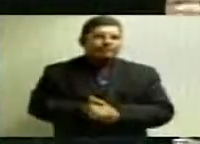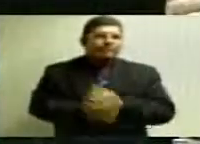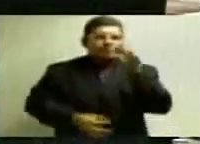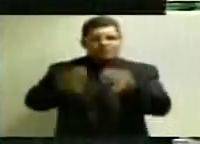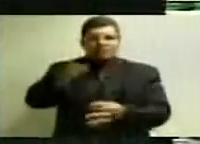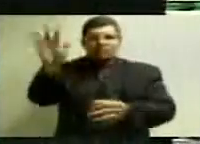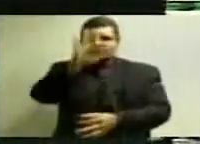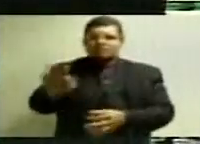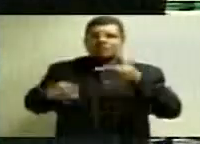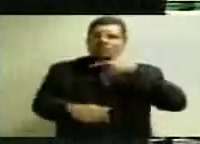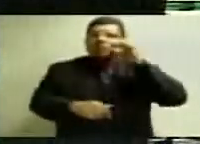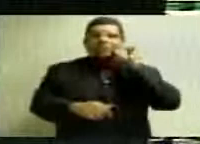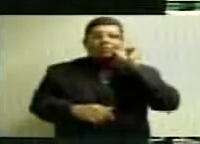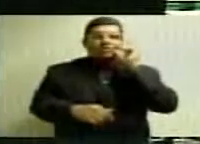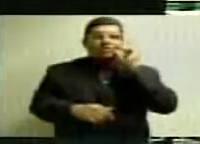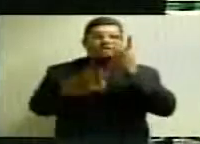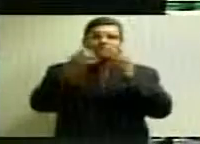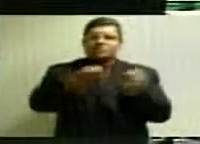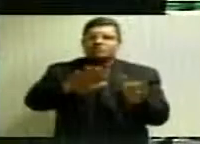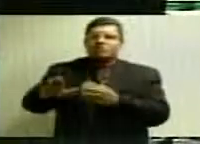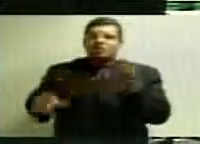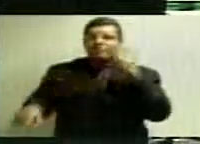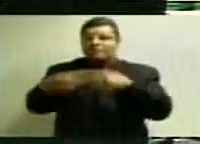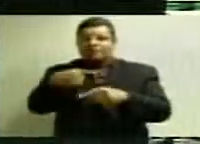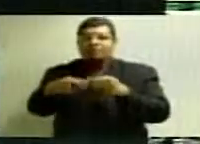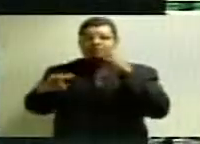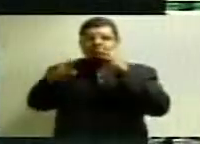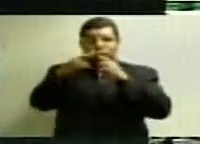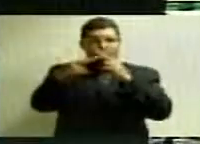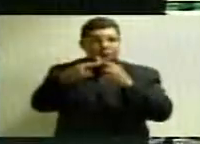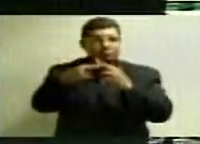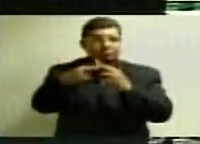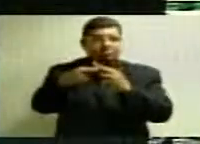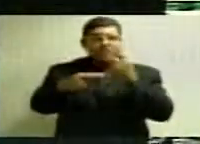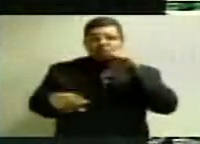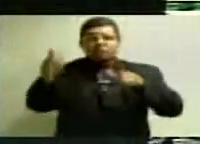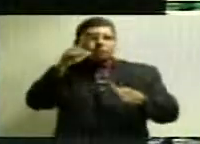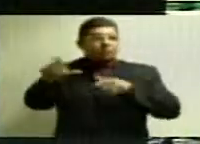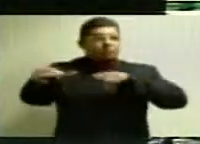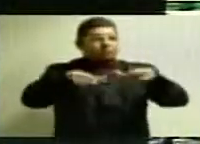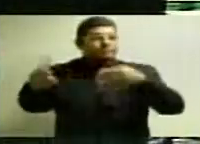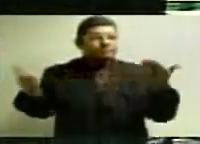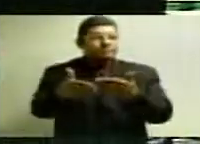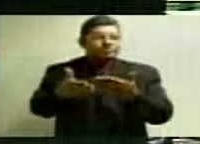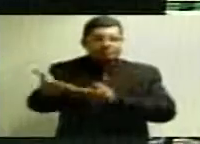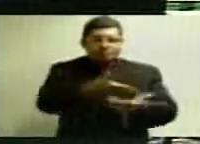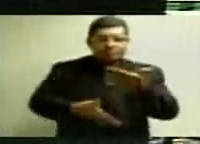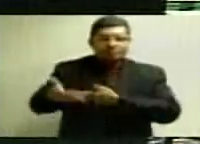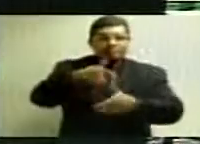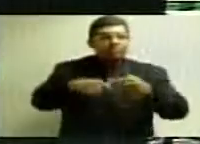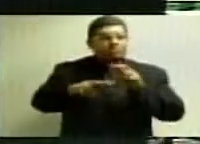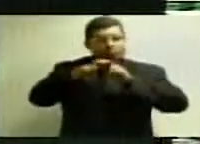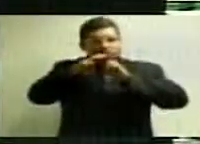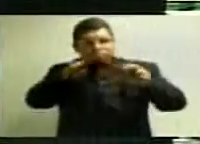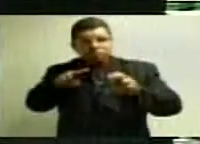Justiça Federal ontem concedeu um liminar, vedando a Caixa Econômica Federal de prosseguir em qualquer tramitação relativa ao financiamento